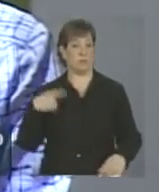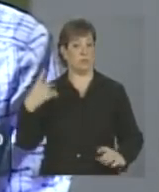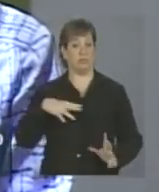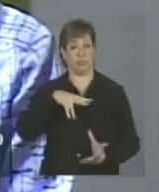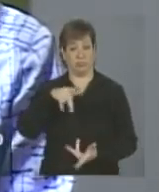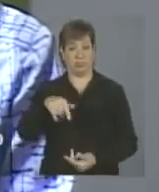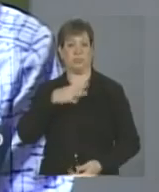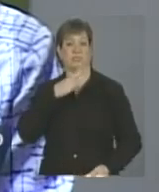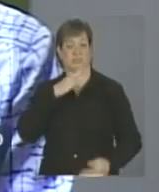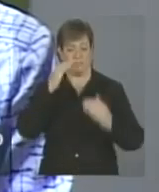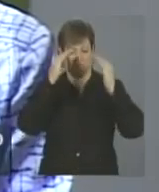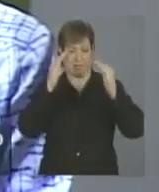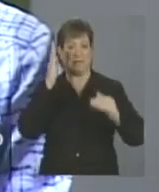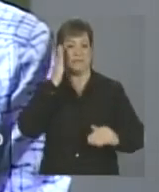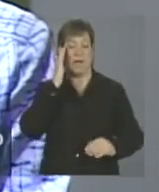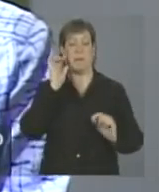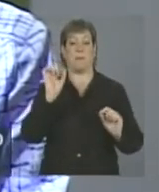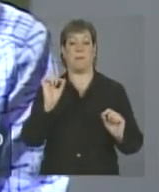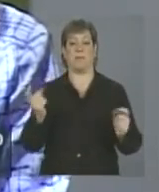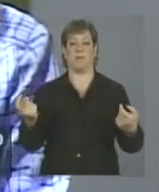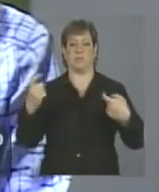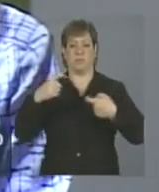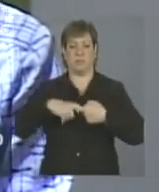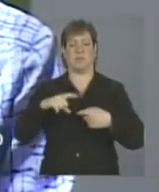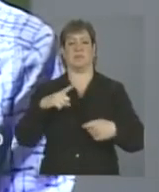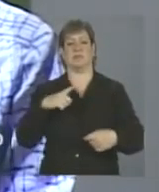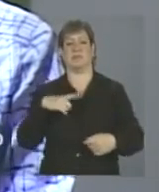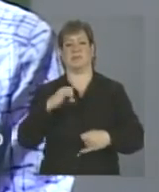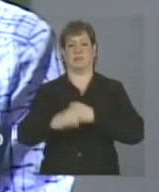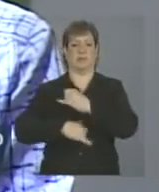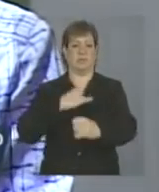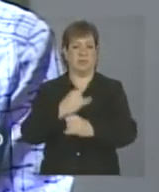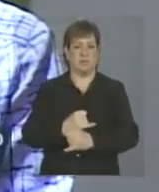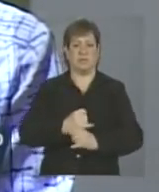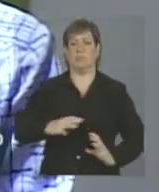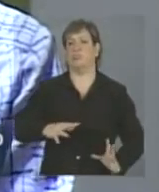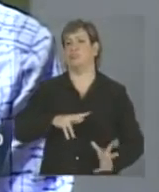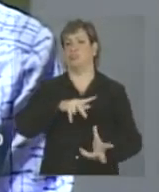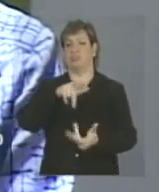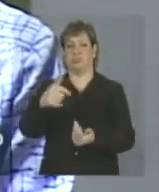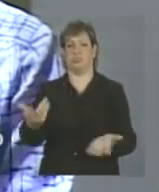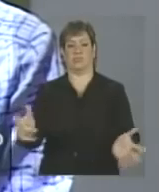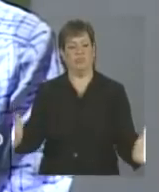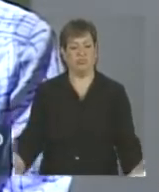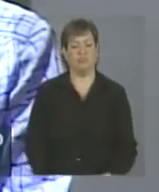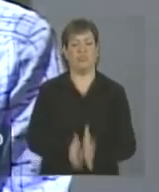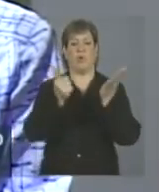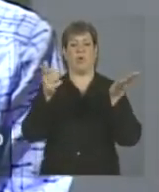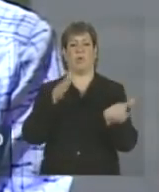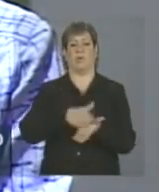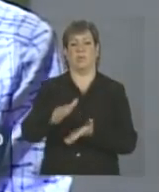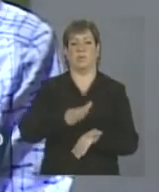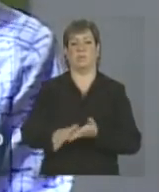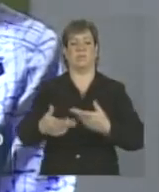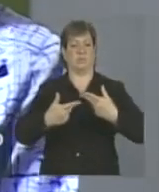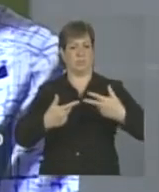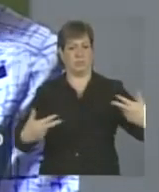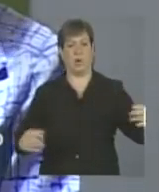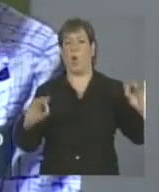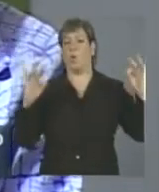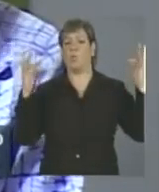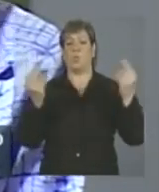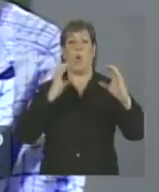absolutamente interconectado, por redes sociais, por jornais, enfim, por todos